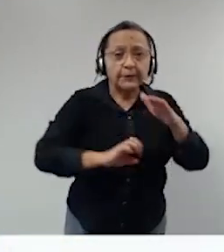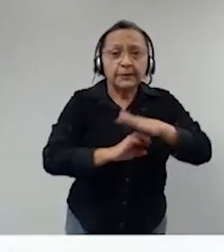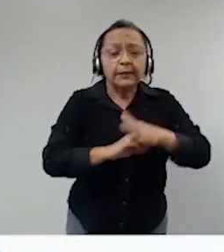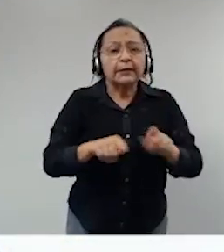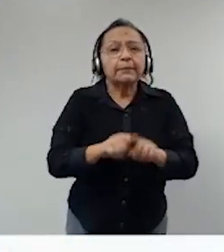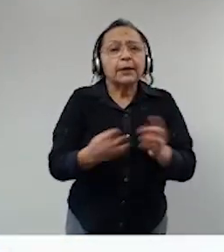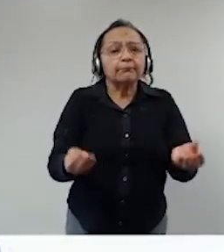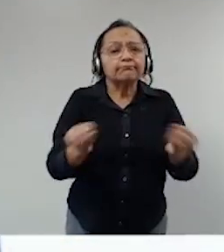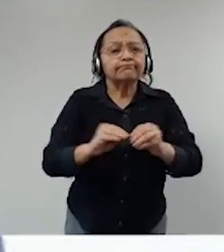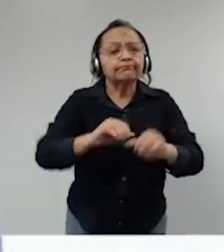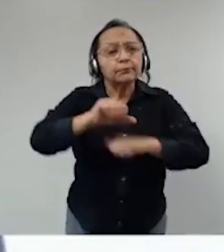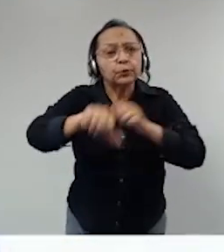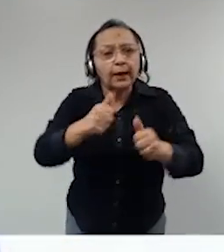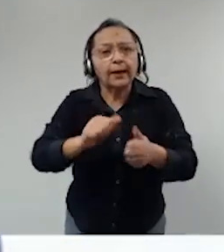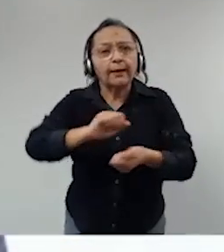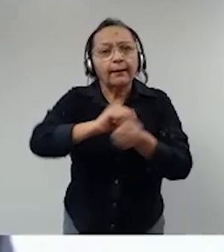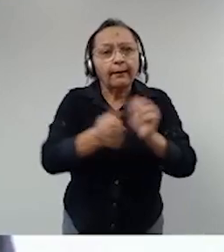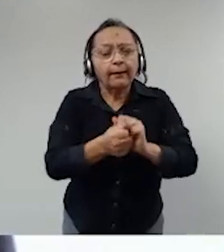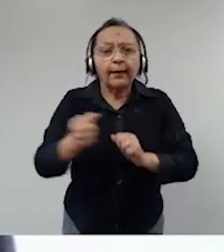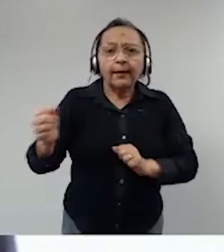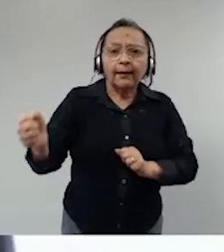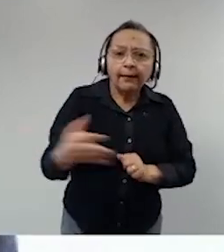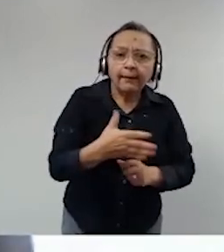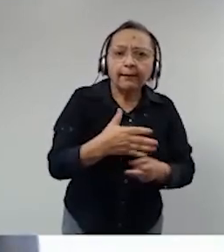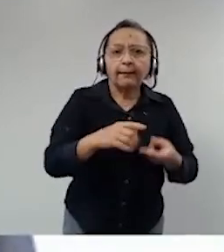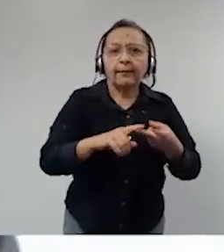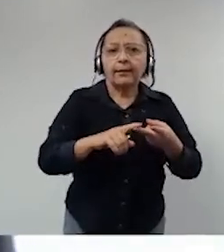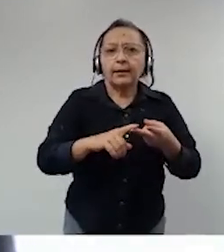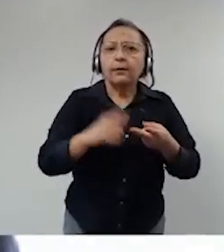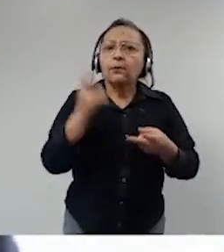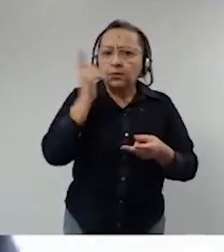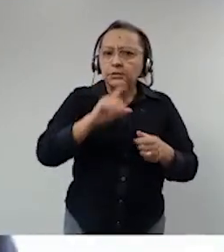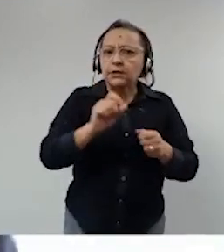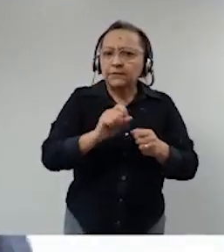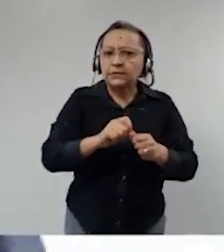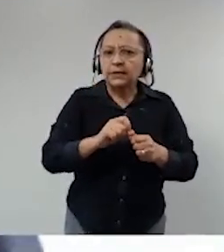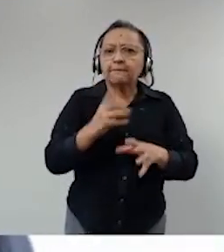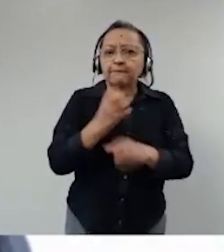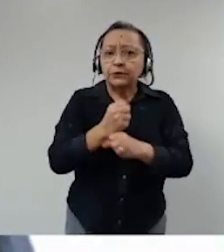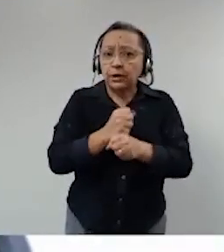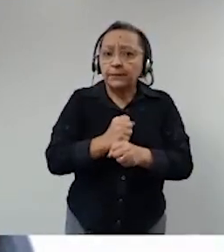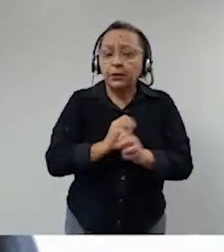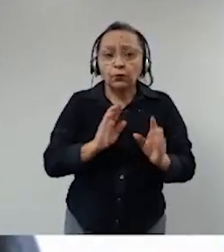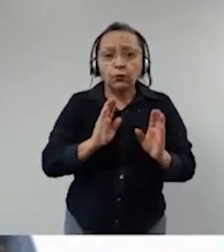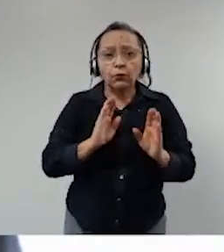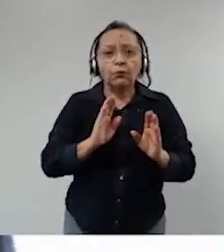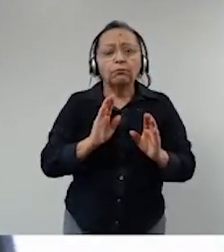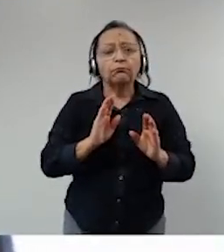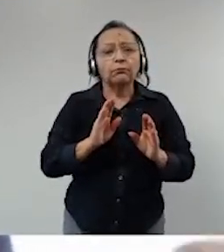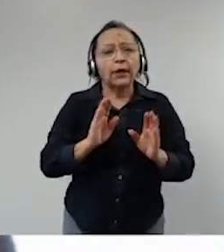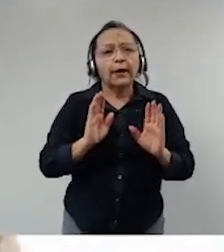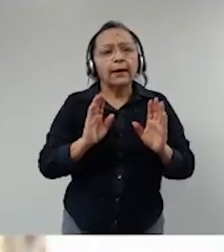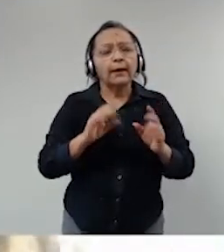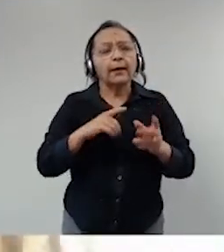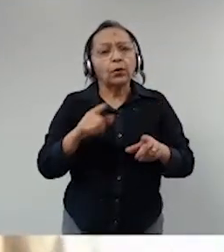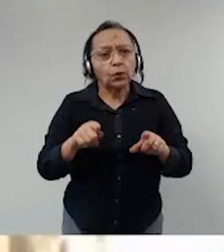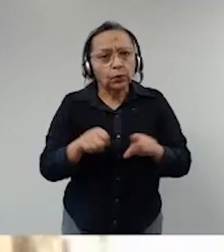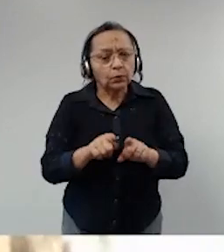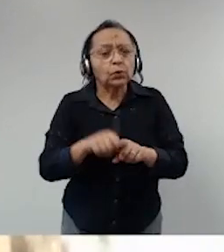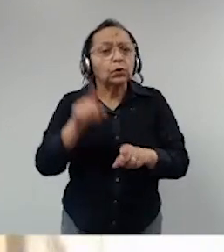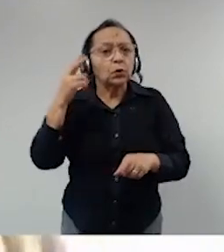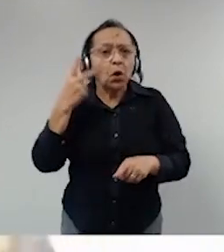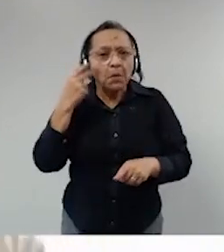implementar reinvenção, inovação, conseguir fazer um faturamento, voltar ao normal, ainda que com as